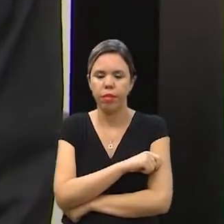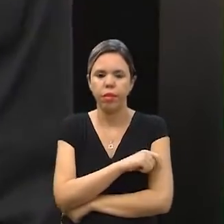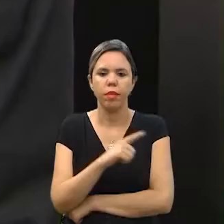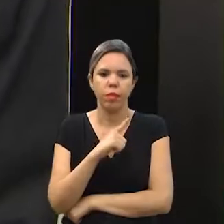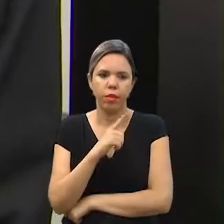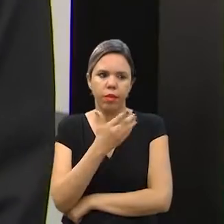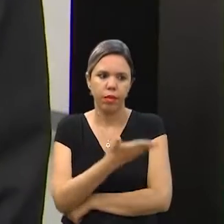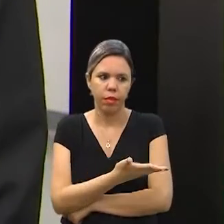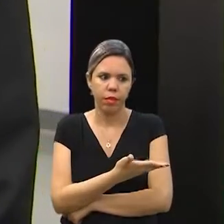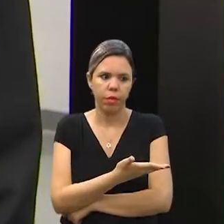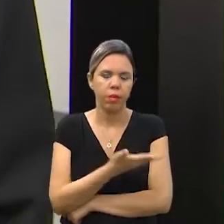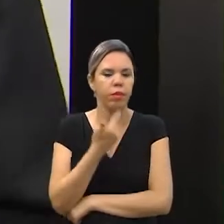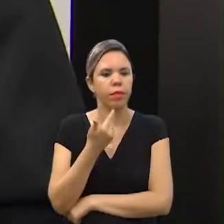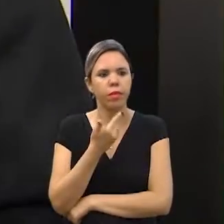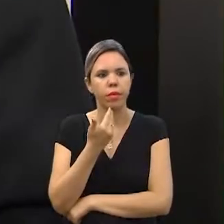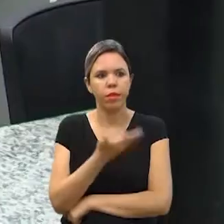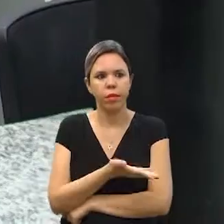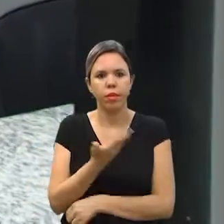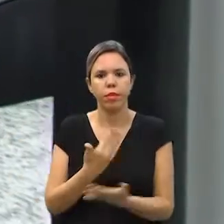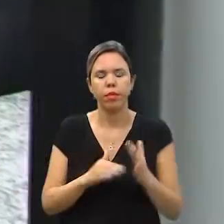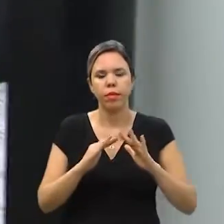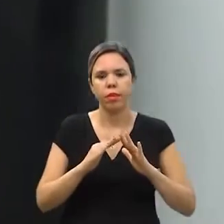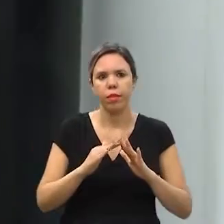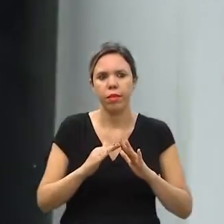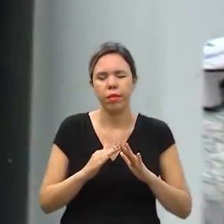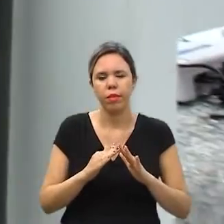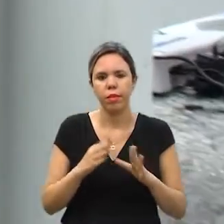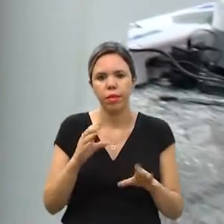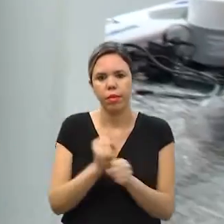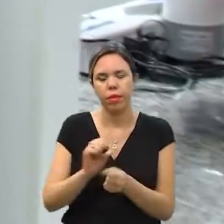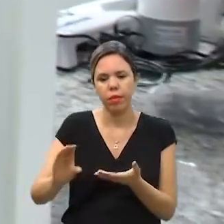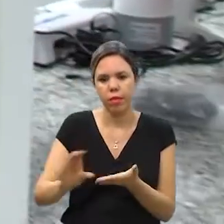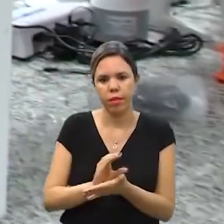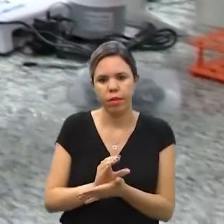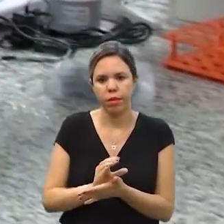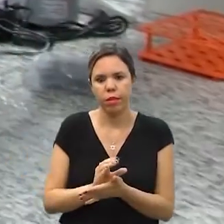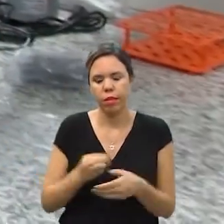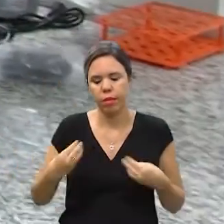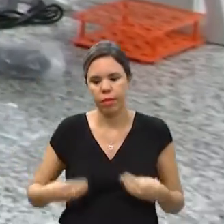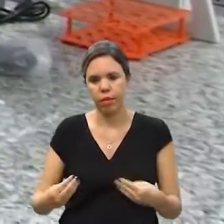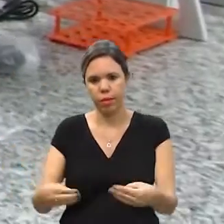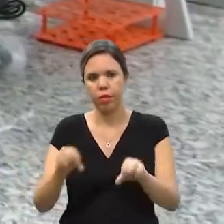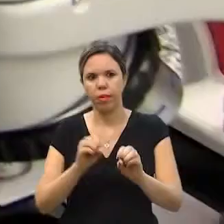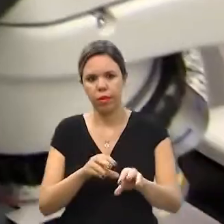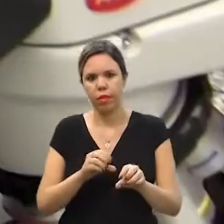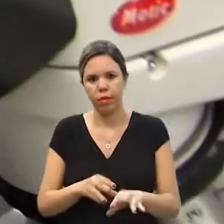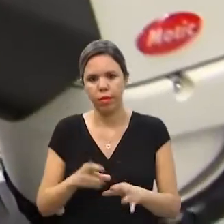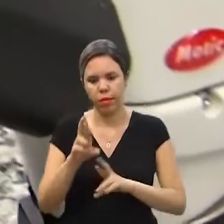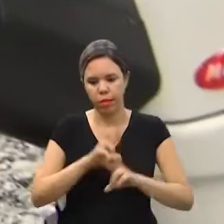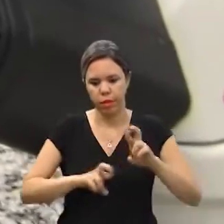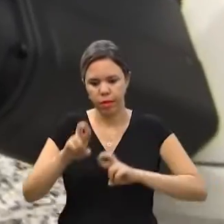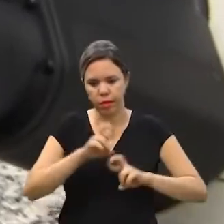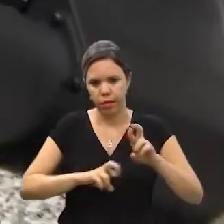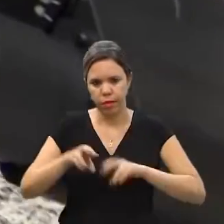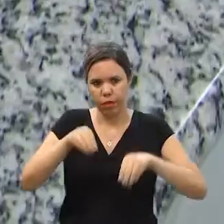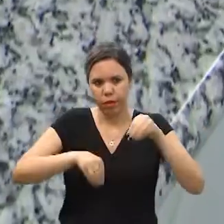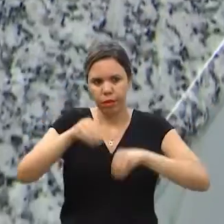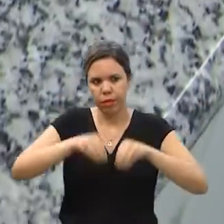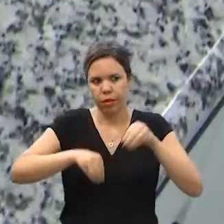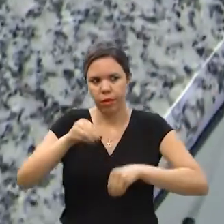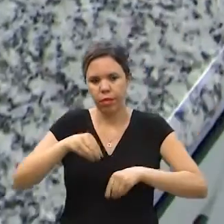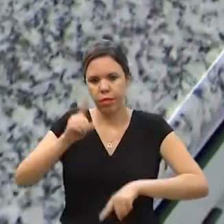alunos que terão aqui toda a facilidade. A escola conta com financiamento do Ministério da Educação. Os laboratórios